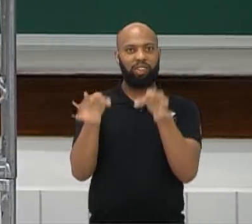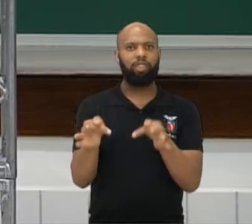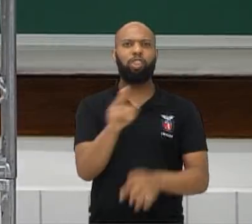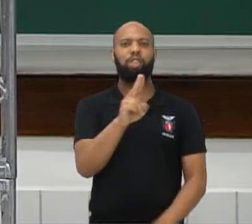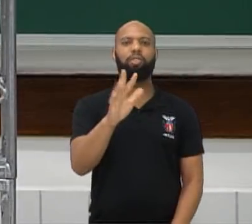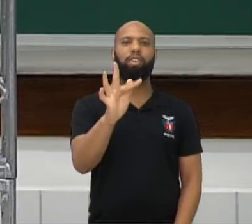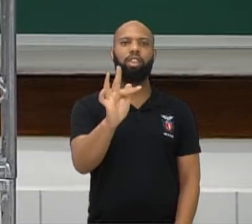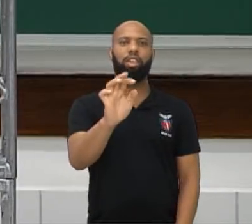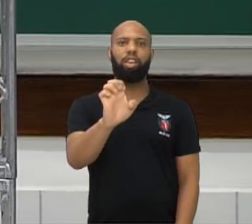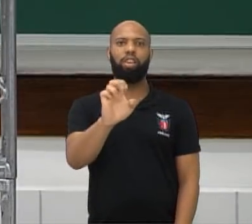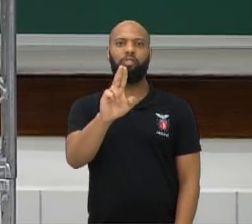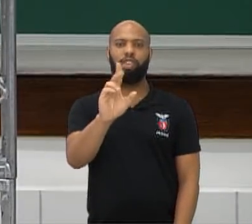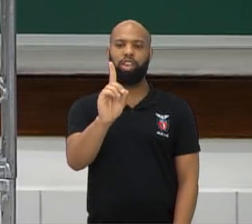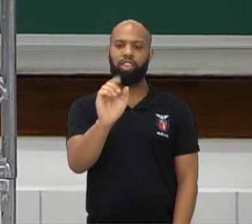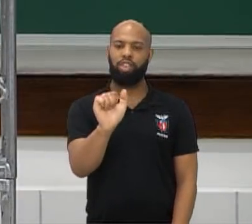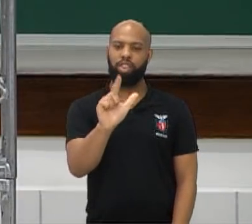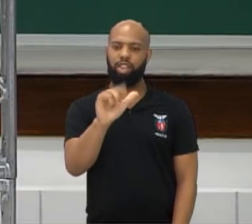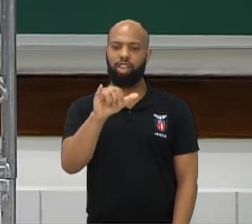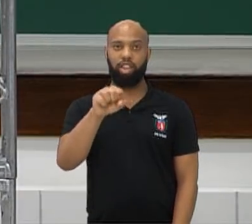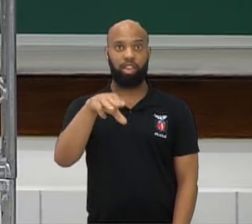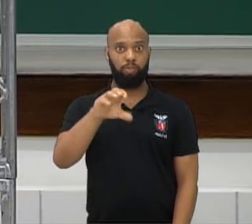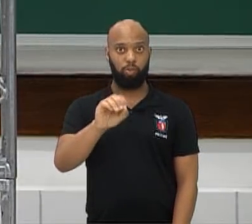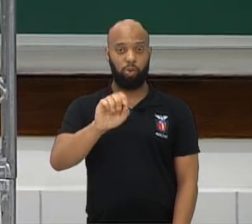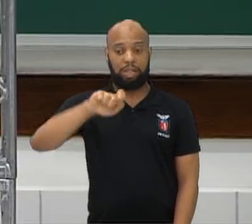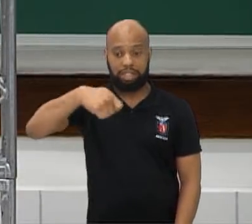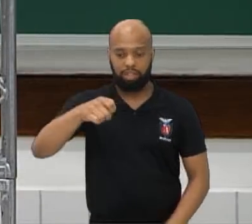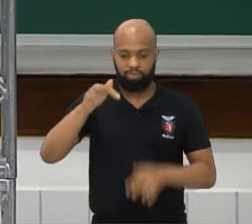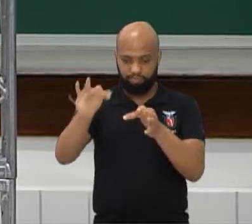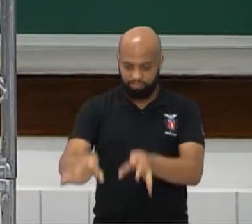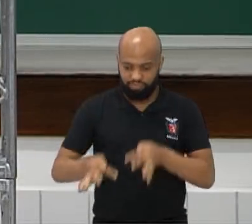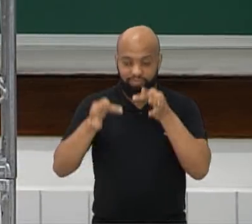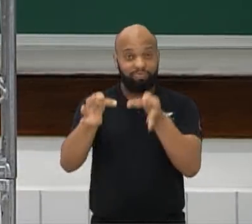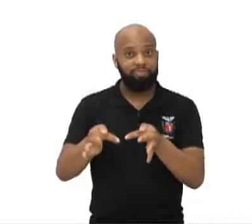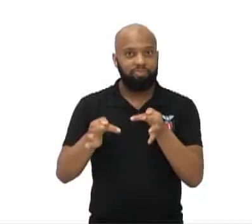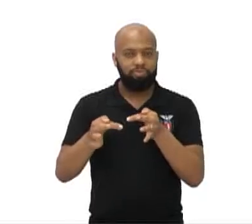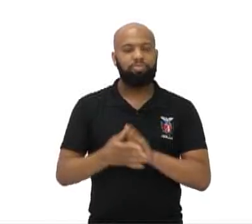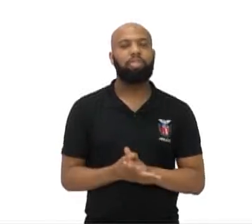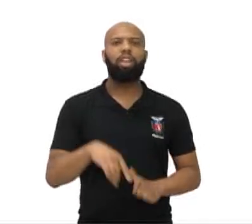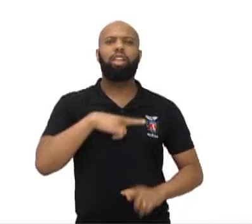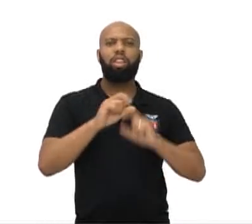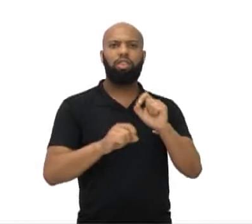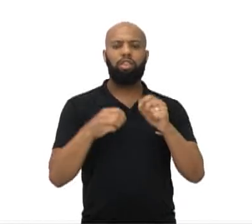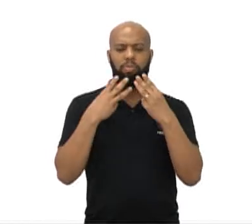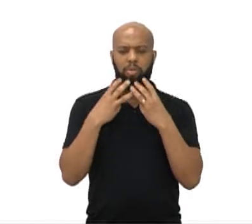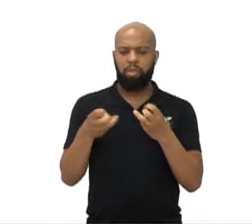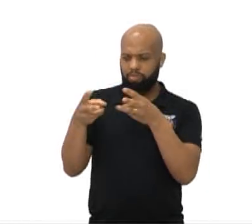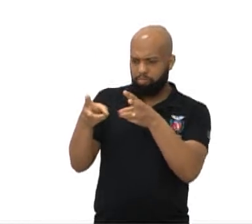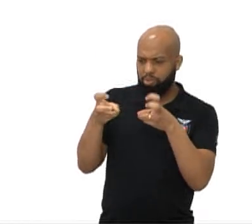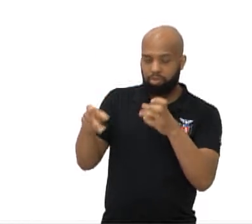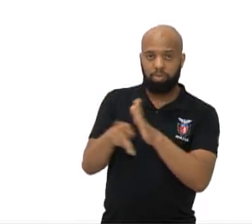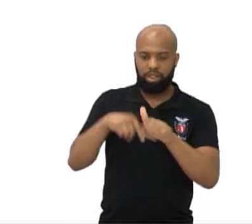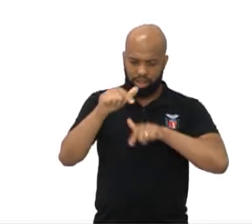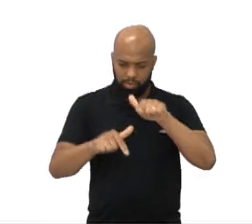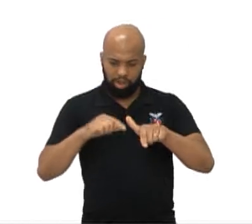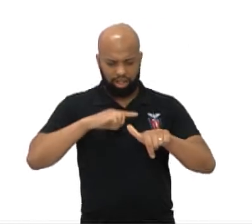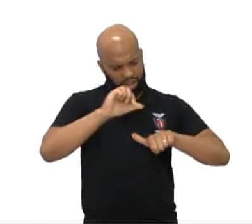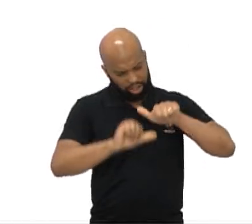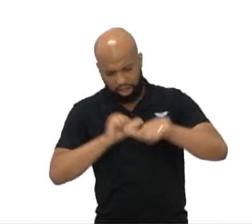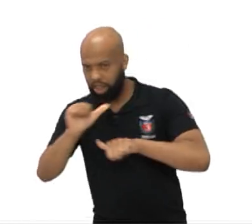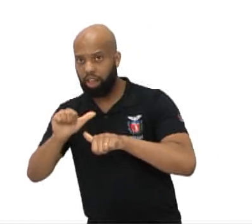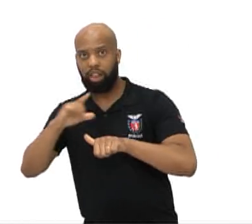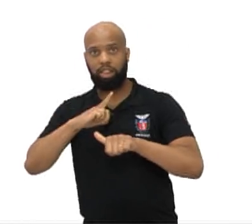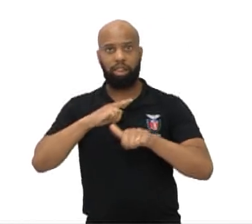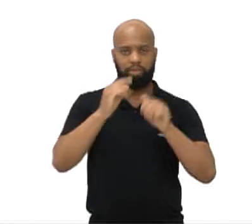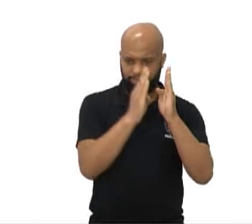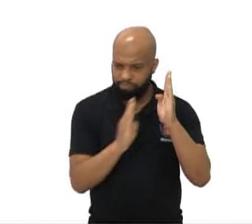mudou, a sociedade mudou. O Marx vai analisar. Vamos ver mais um slide? Marx observou que o trabalho se transformou ao longo da história,